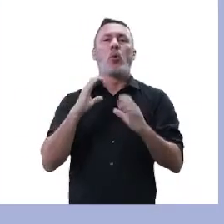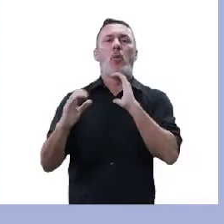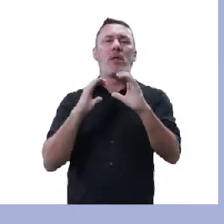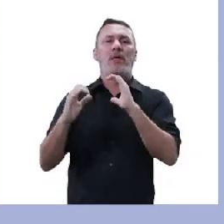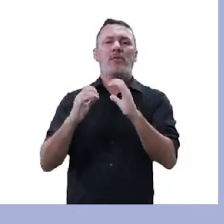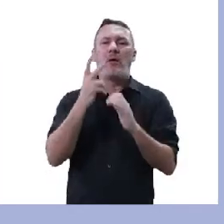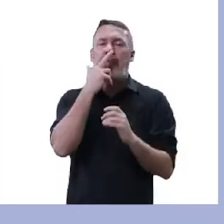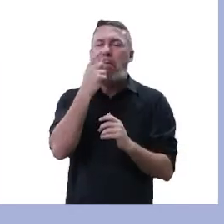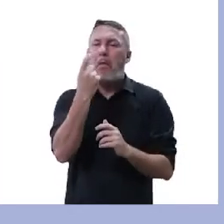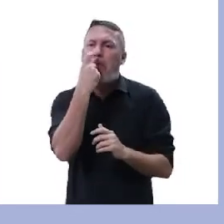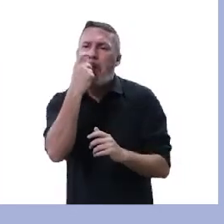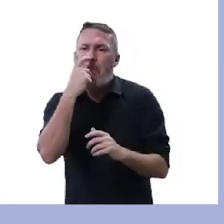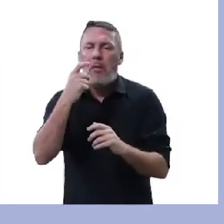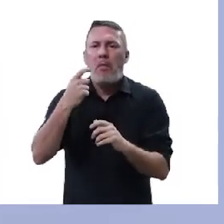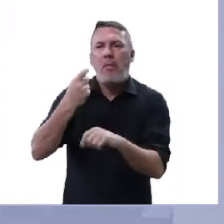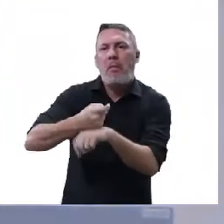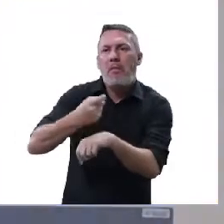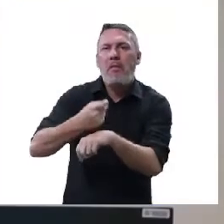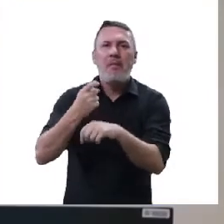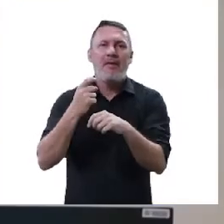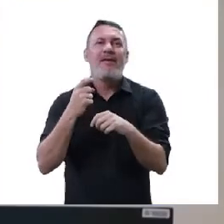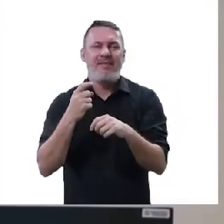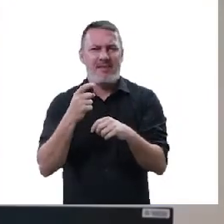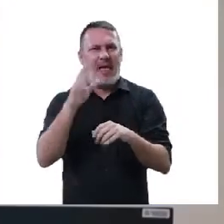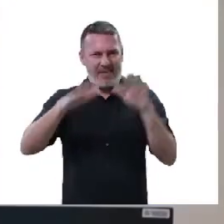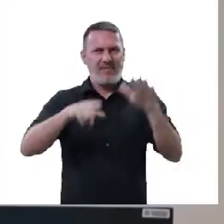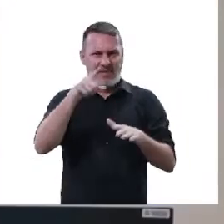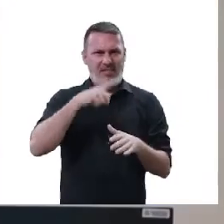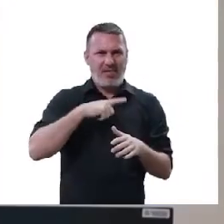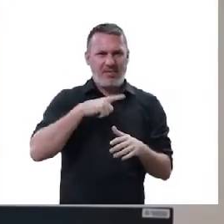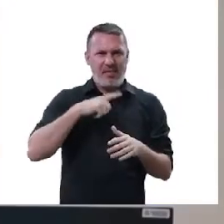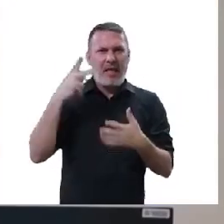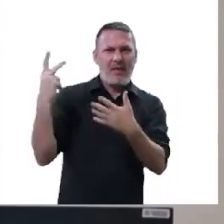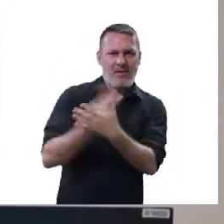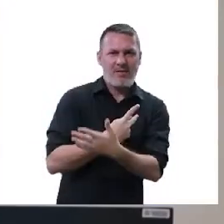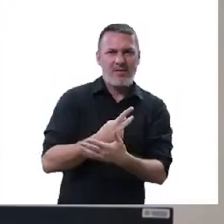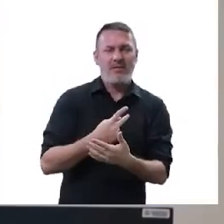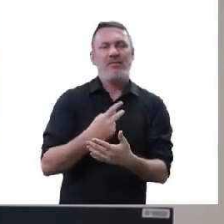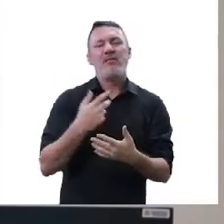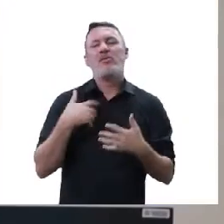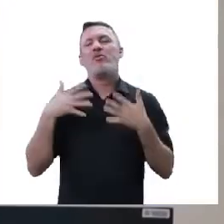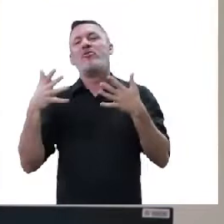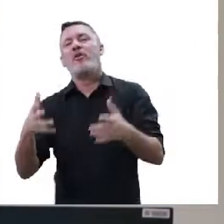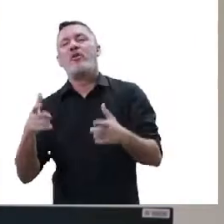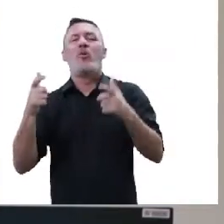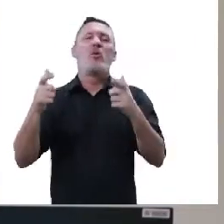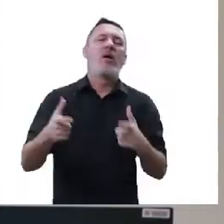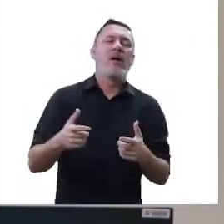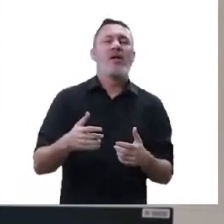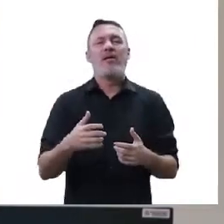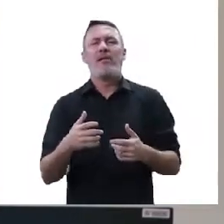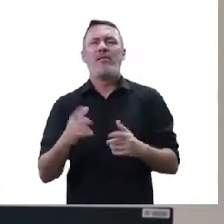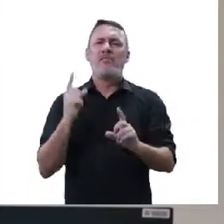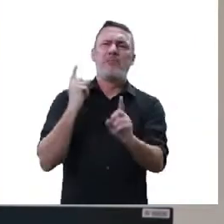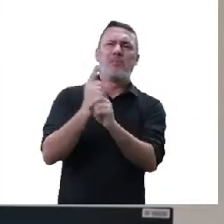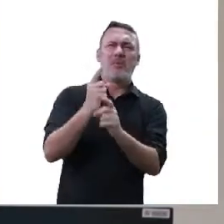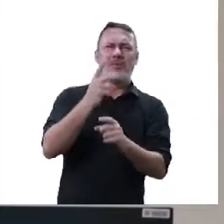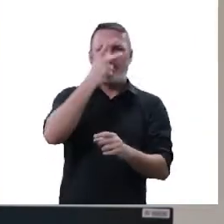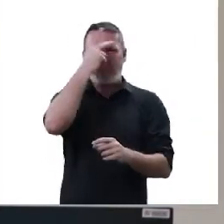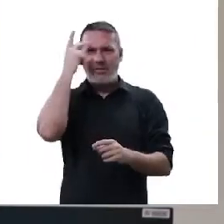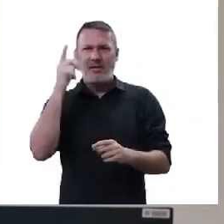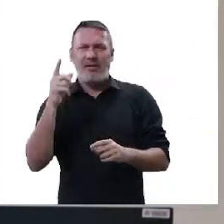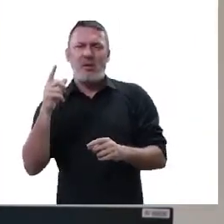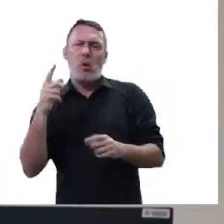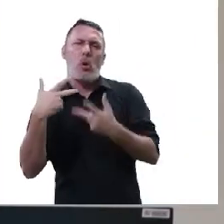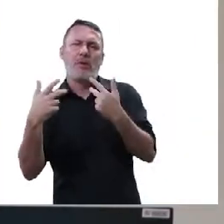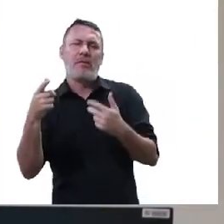comunica. Quantas vezes você realizou isso? Um indivíduo, às vezes você foi em um determinado estabelecimento, alguém falou de alguma